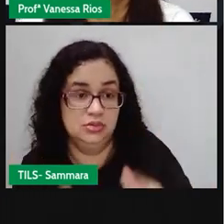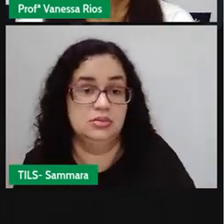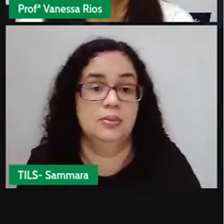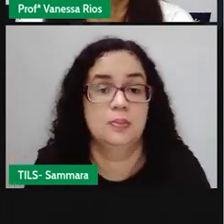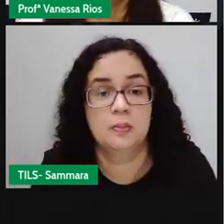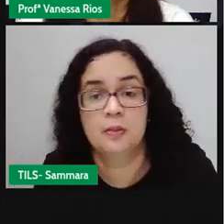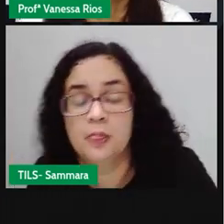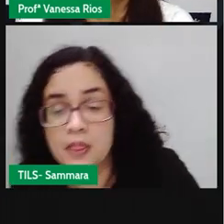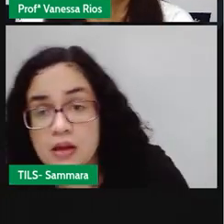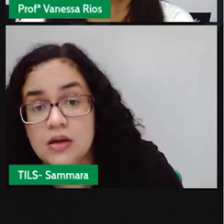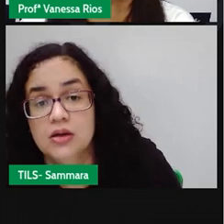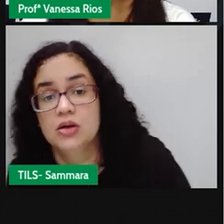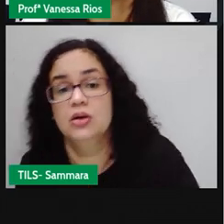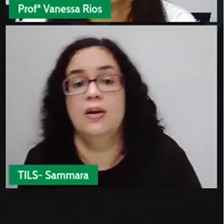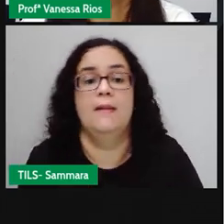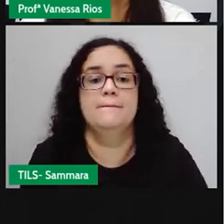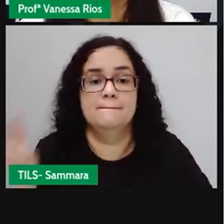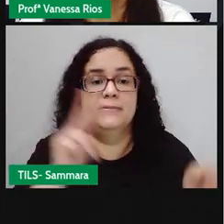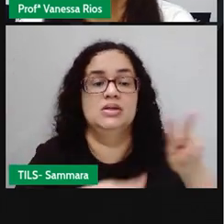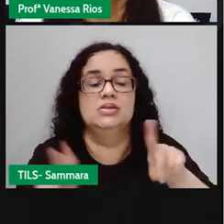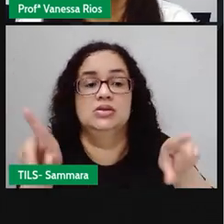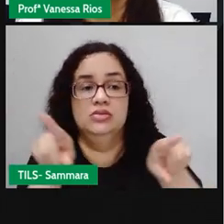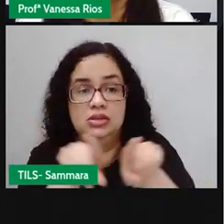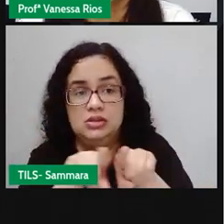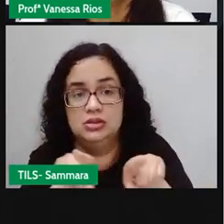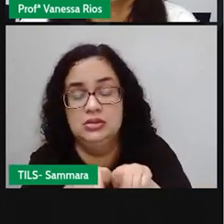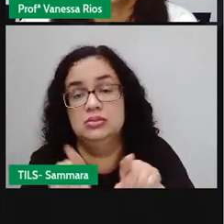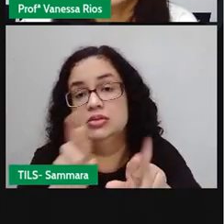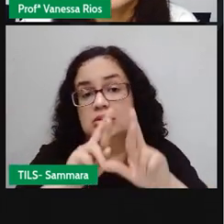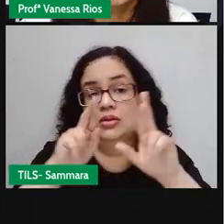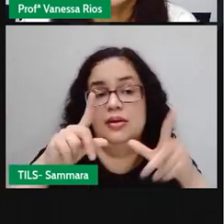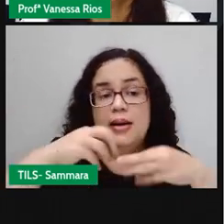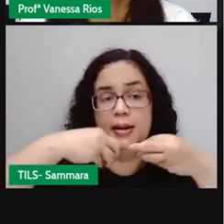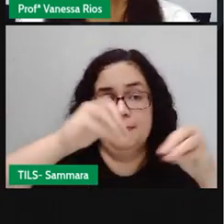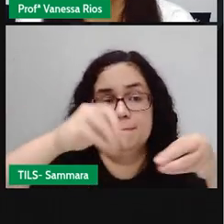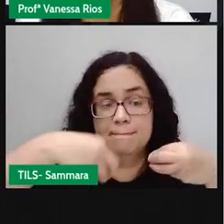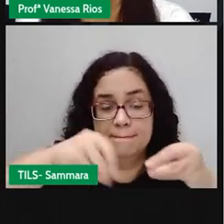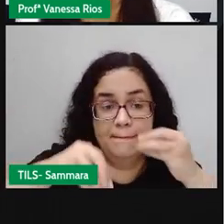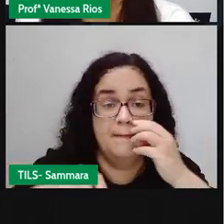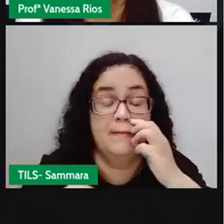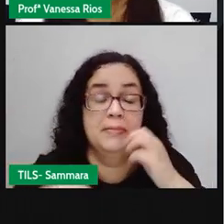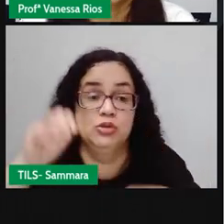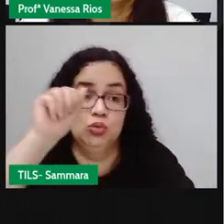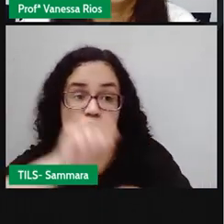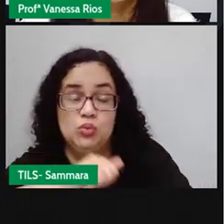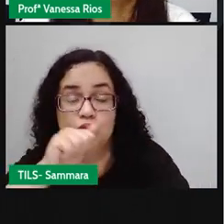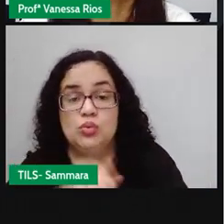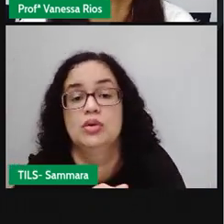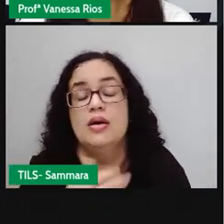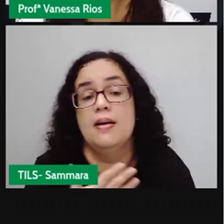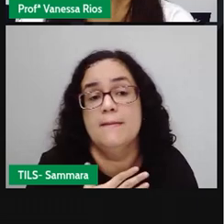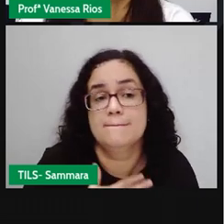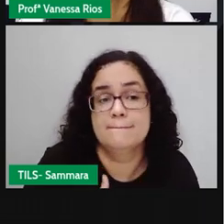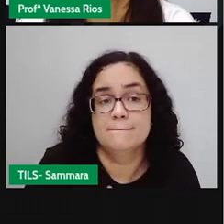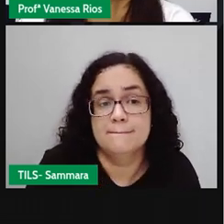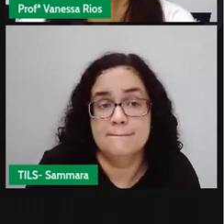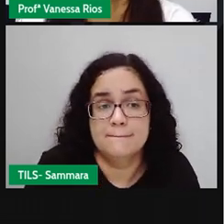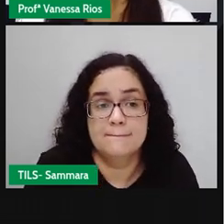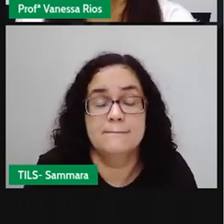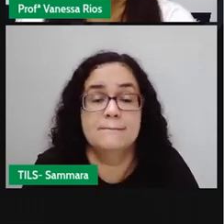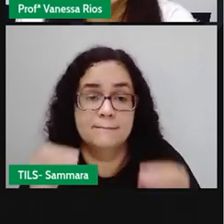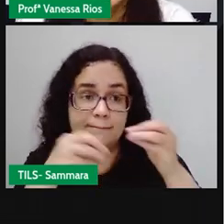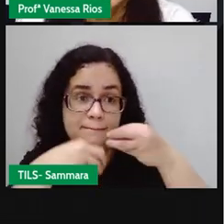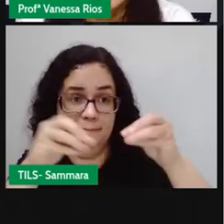aí a gente observa também que existem plásticos diferentes, né? Plásticos mais duros, mais macios, plásticos